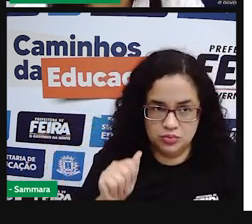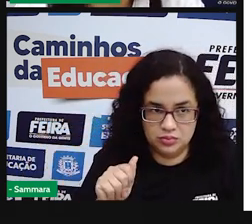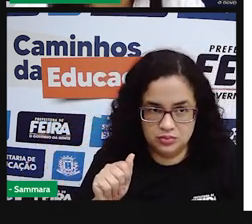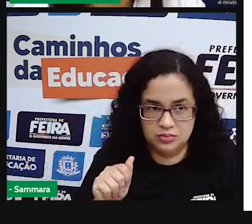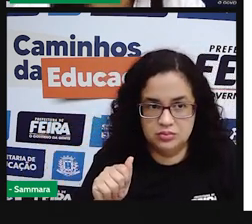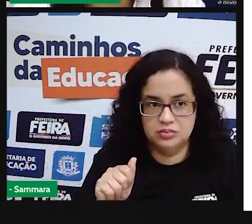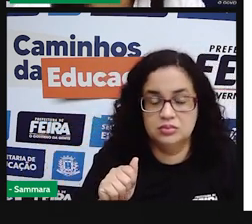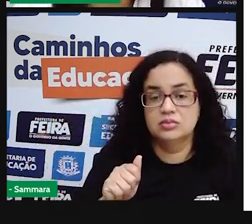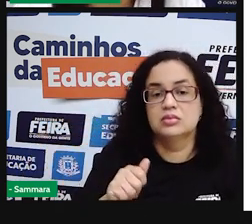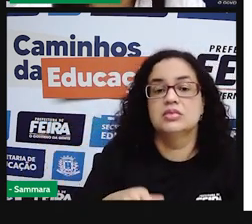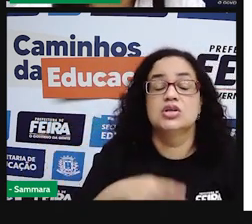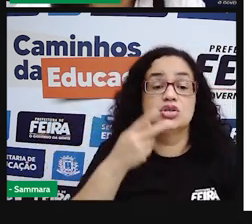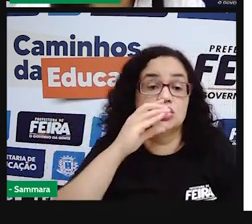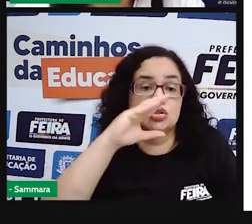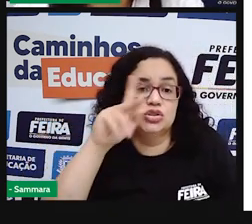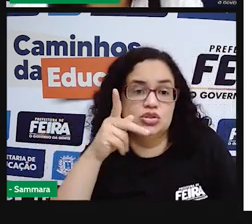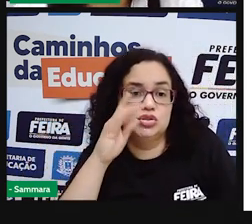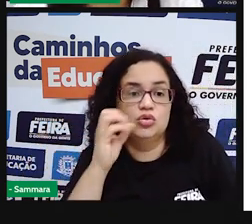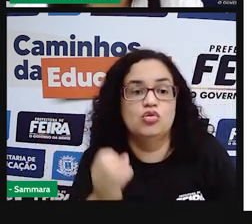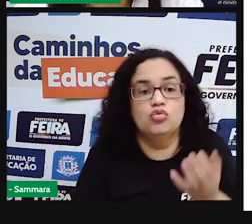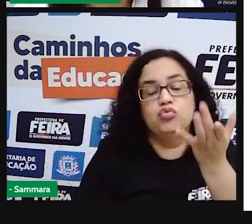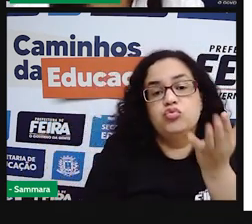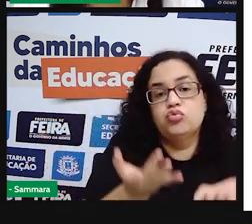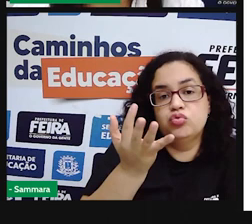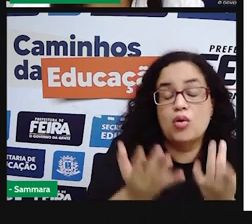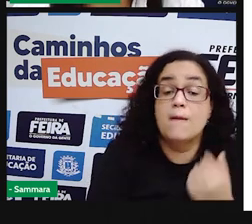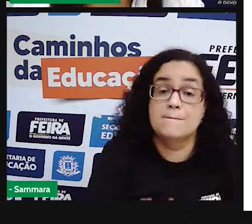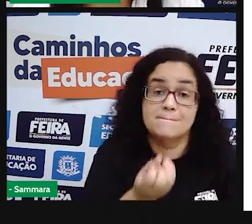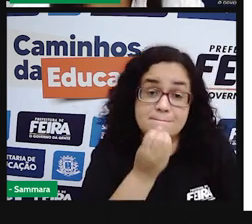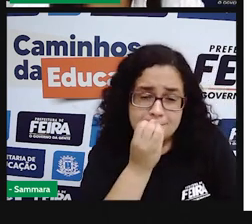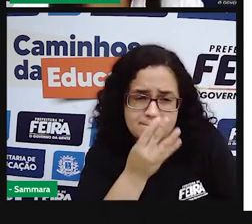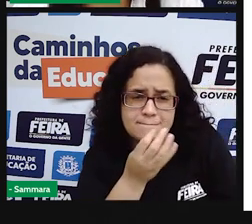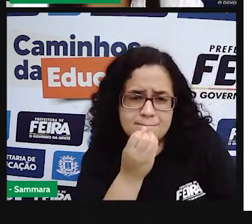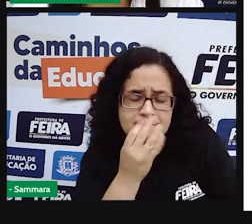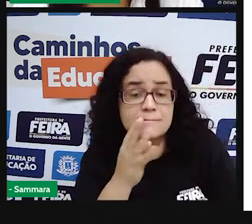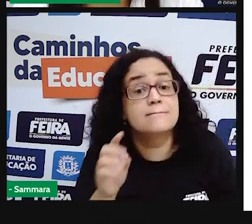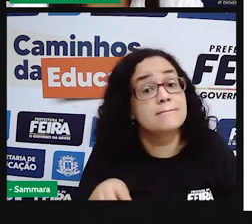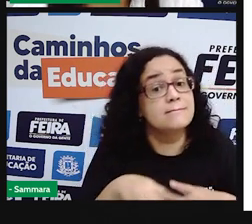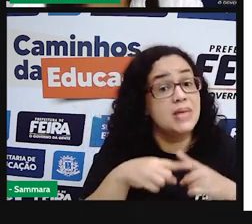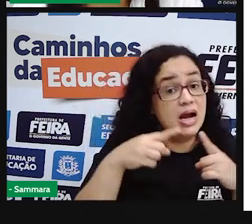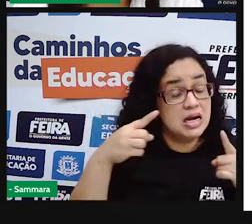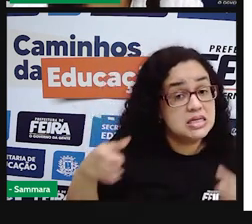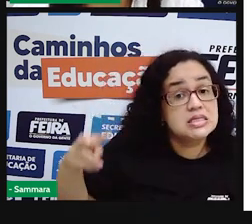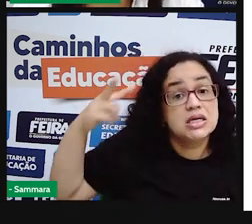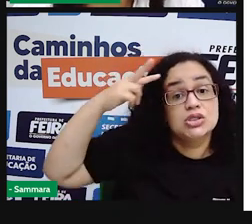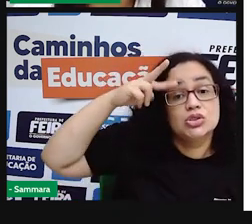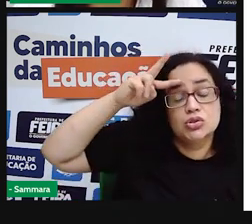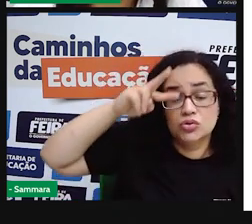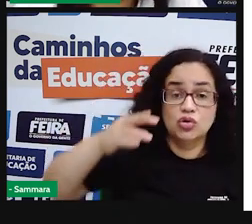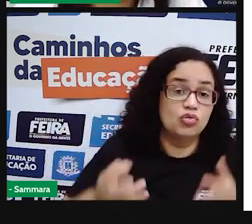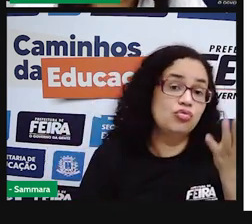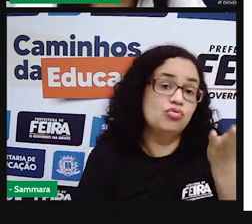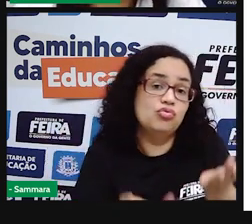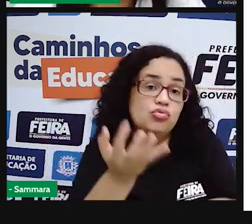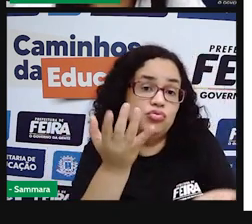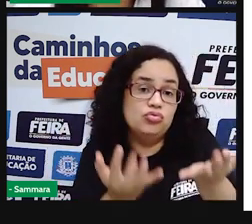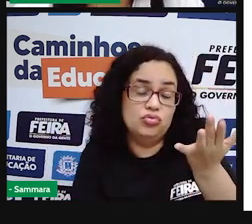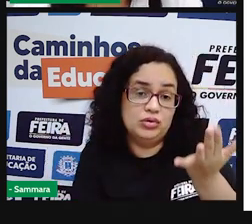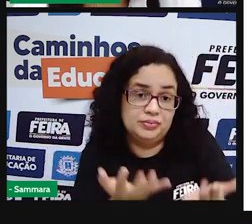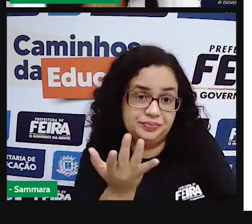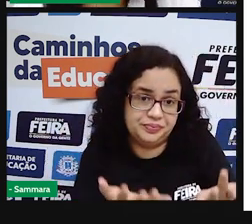Chico diz: uma fogueirinha vai bem. Mas a tradição da fogueira não é só para espantar o